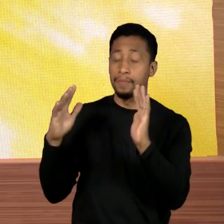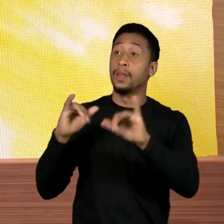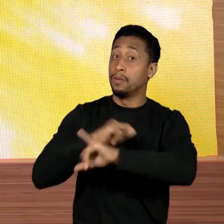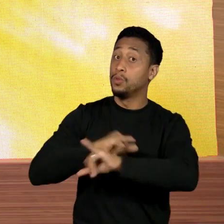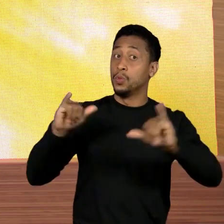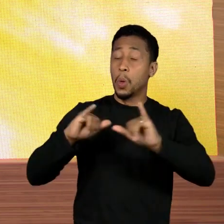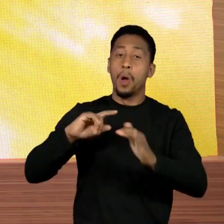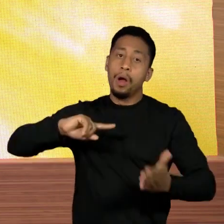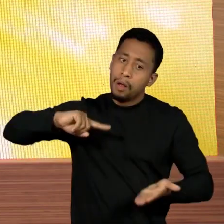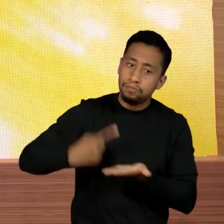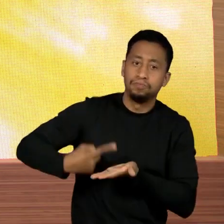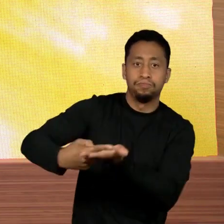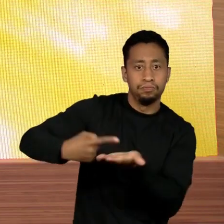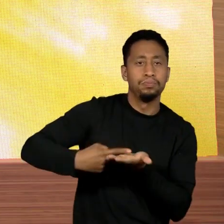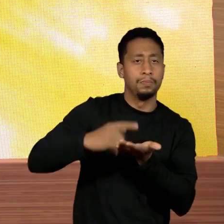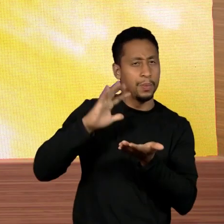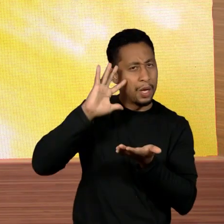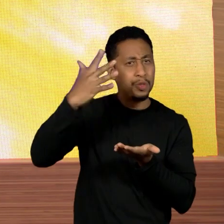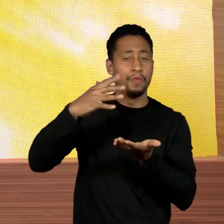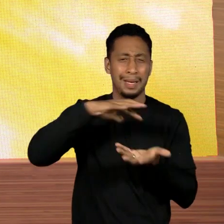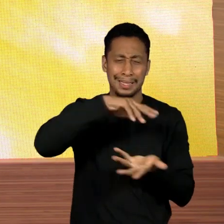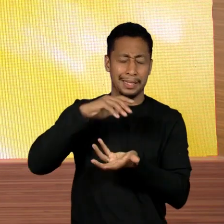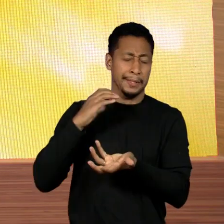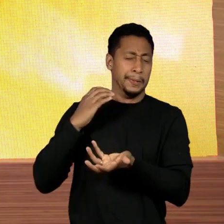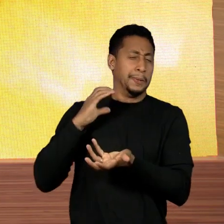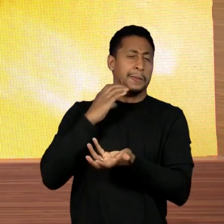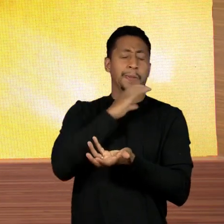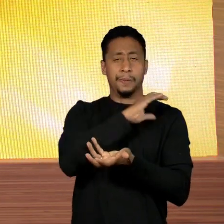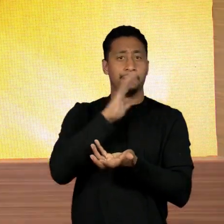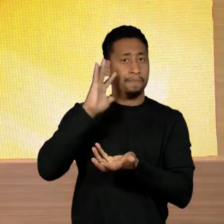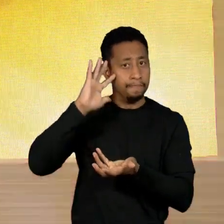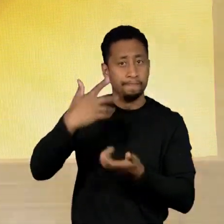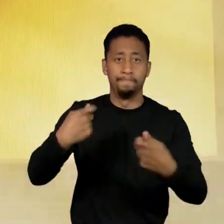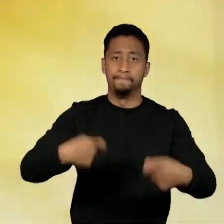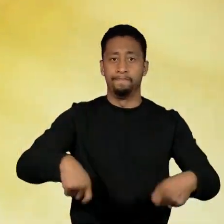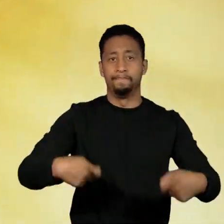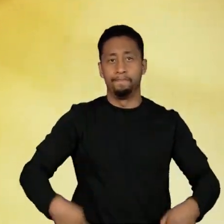para tentar conter o aquecimento do planeta.